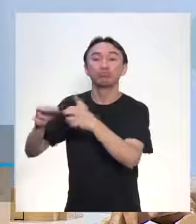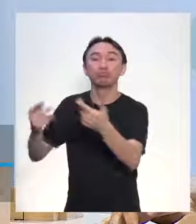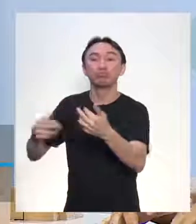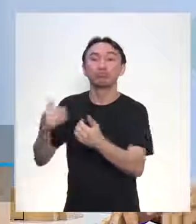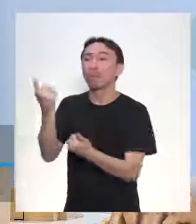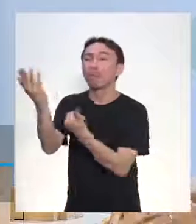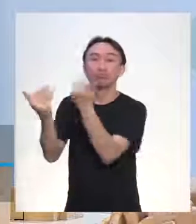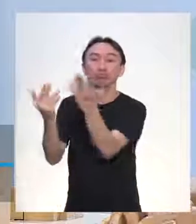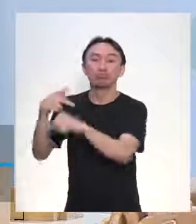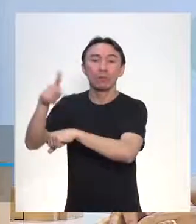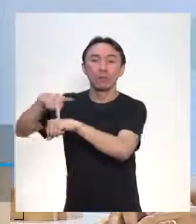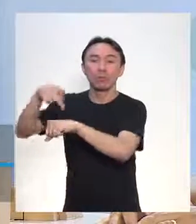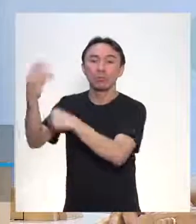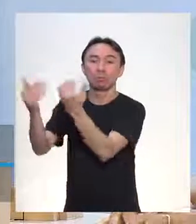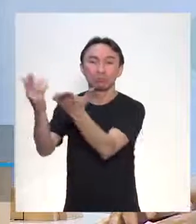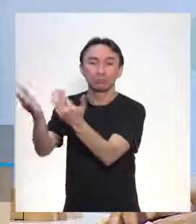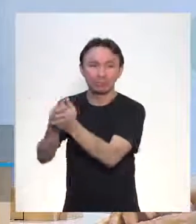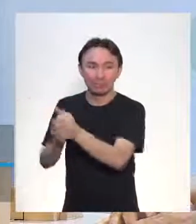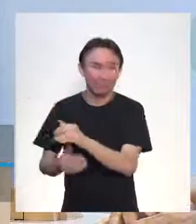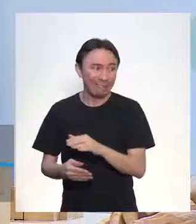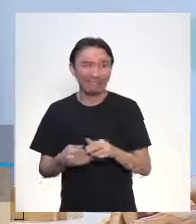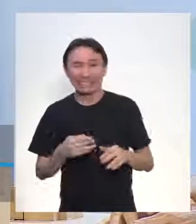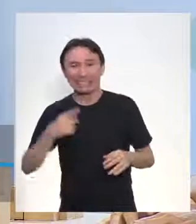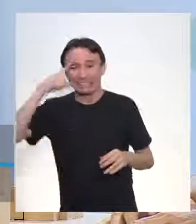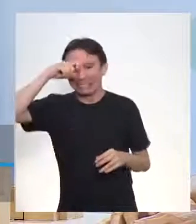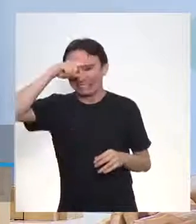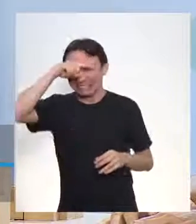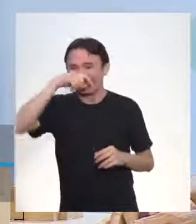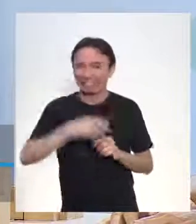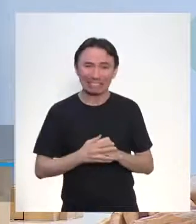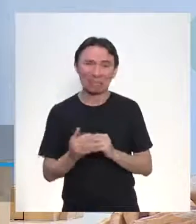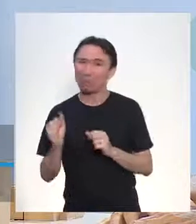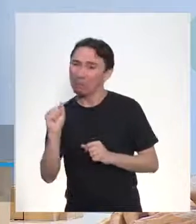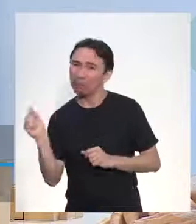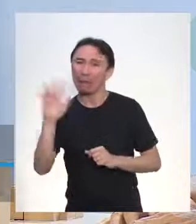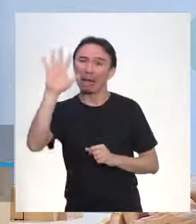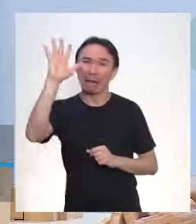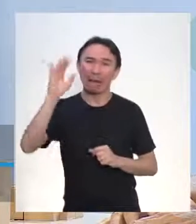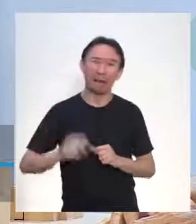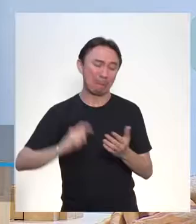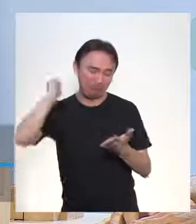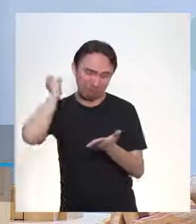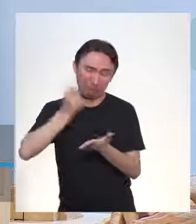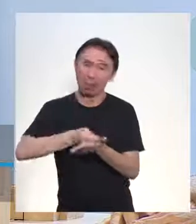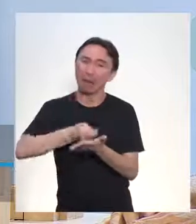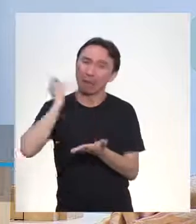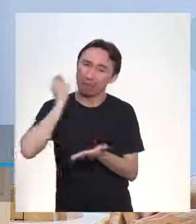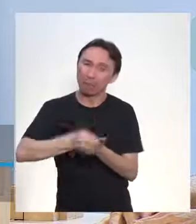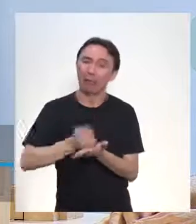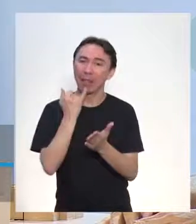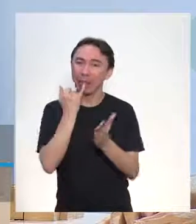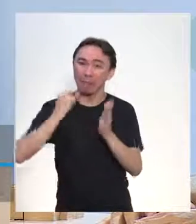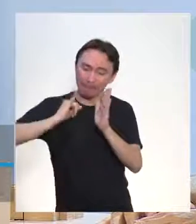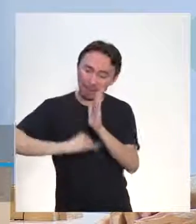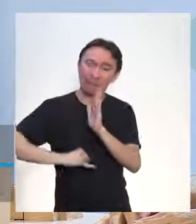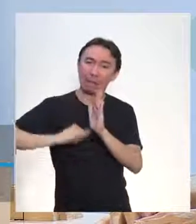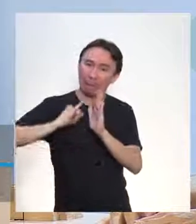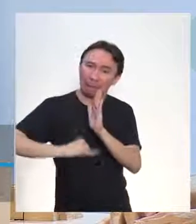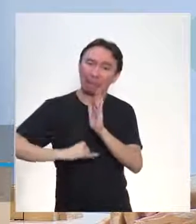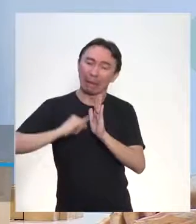Então, o produto estrangeiro, ele entra, mas ele vai entrar com muitas taxas alfandegárias altíssimas. E, dessa